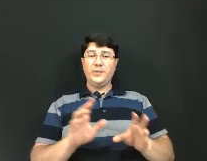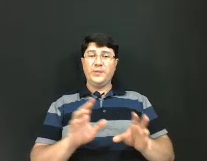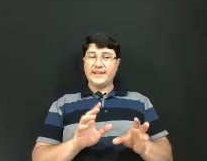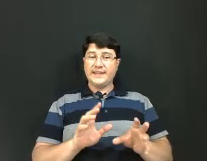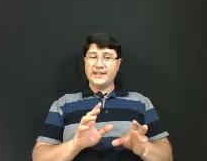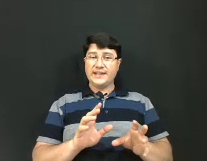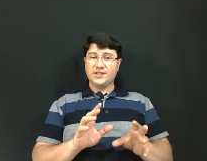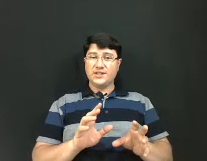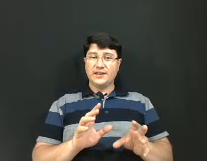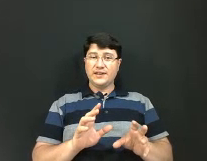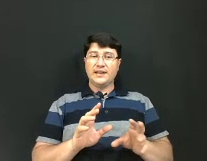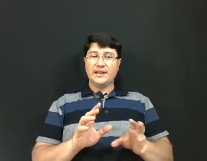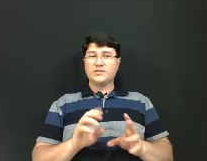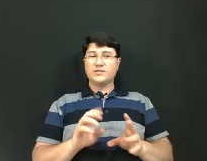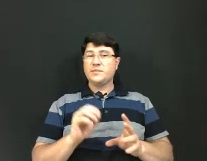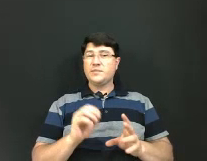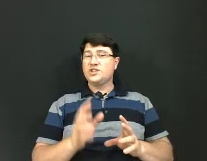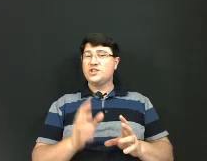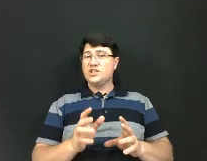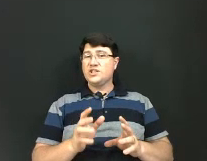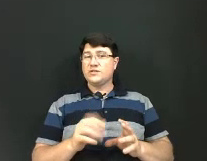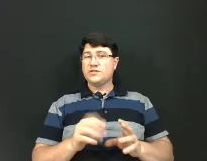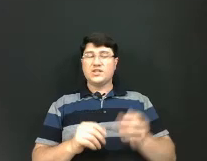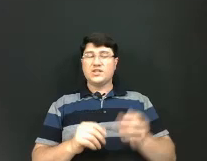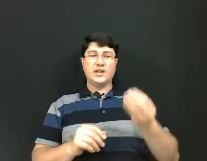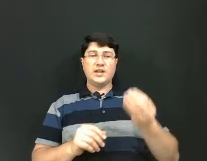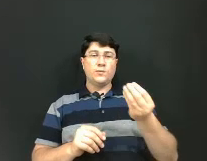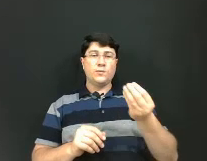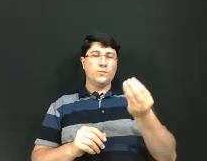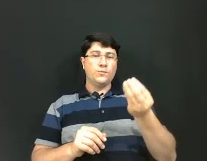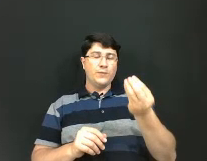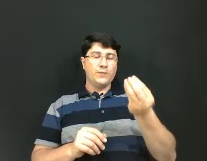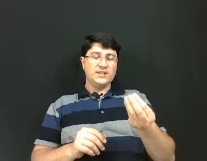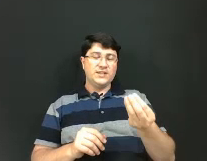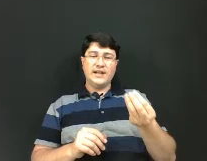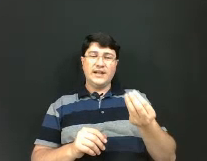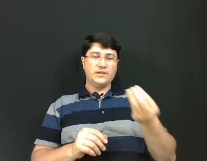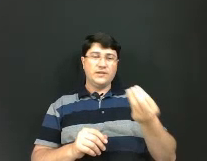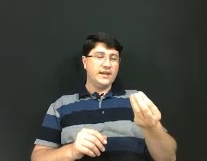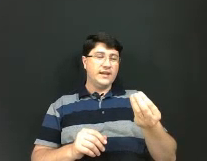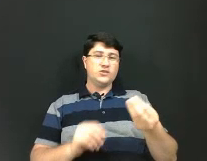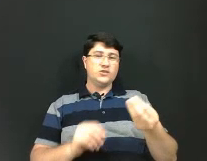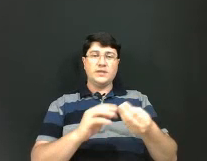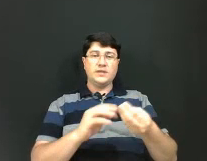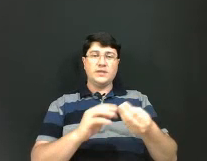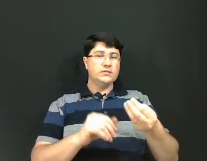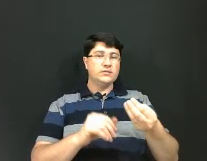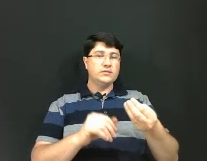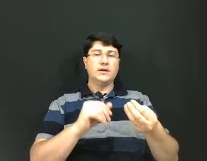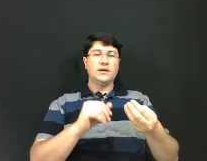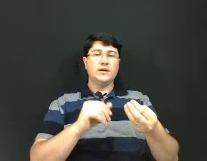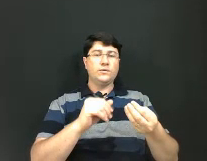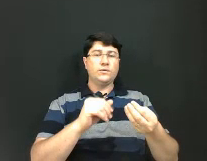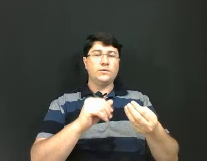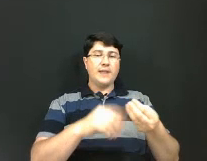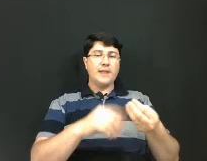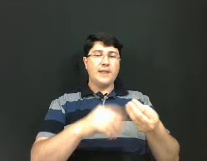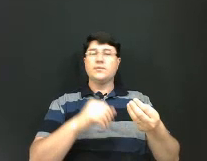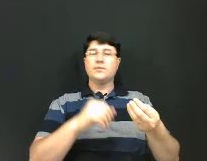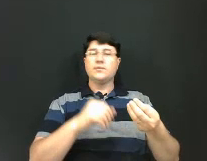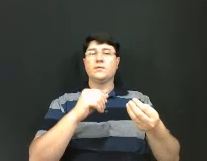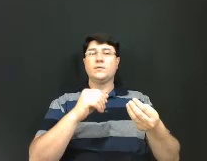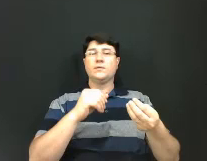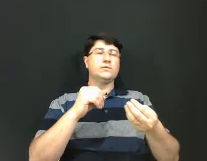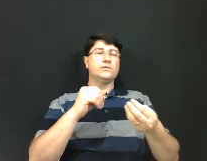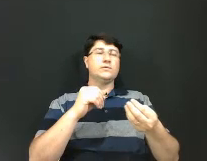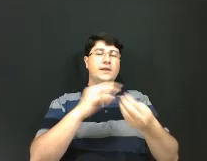sobre propriedade, são sempre adjetivos. A gente tem uma entidade, um referente, o menino, o